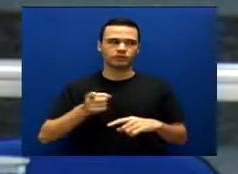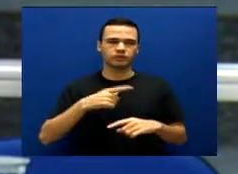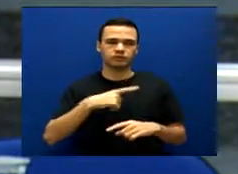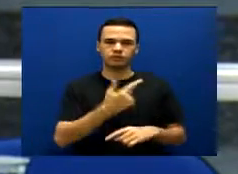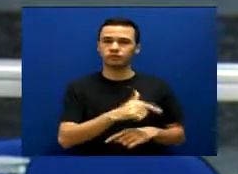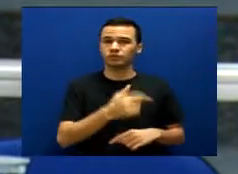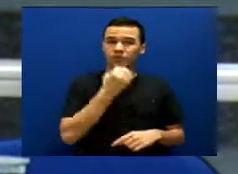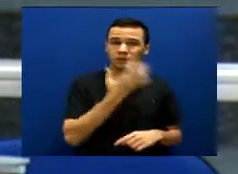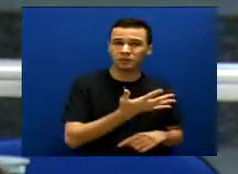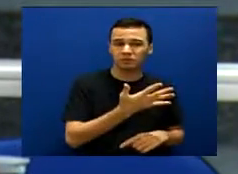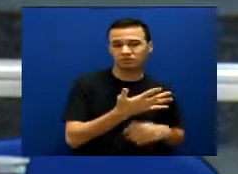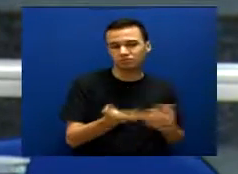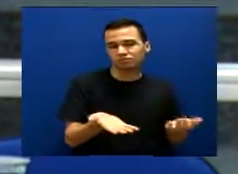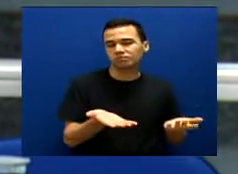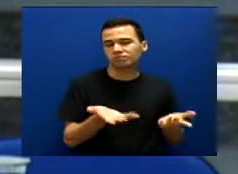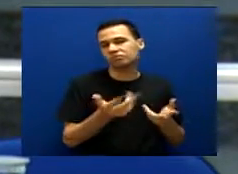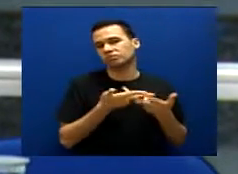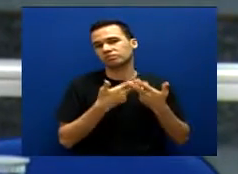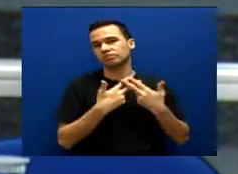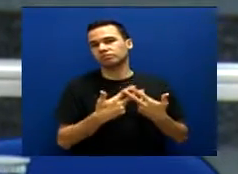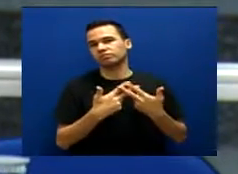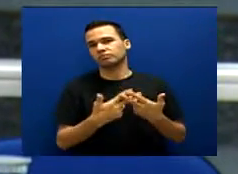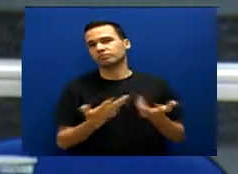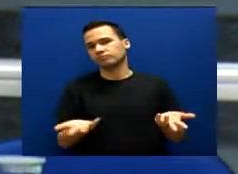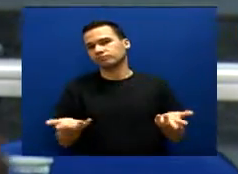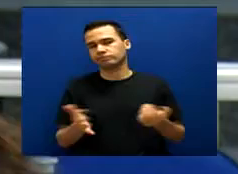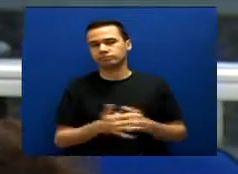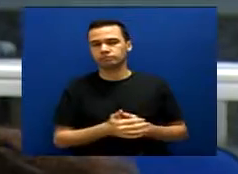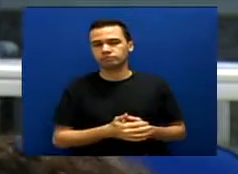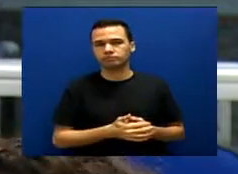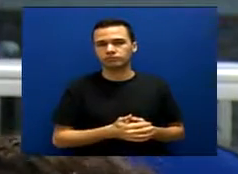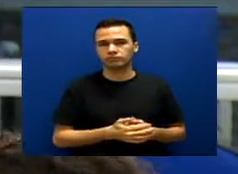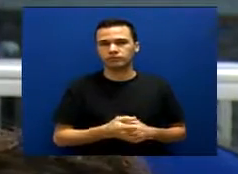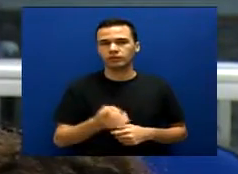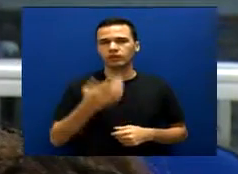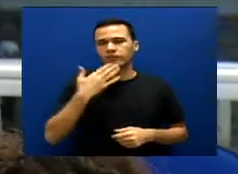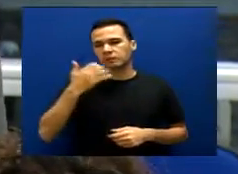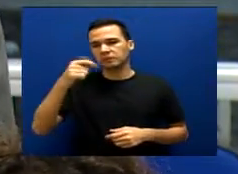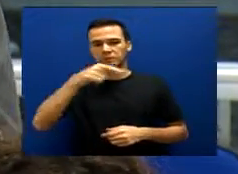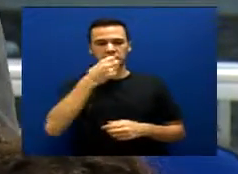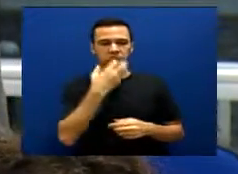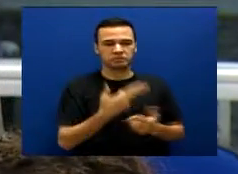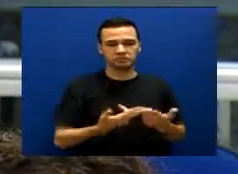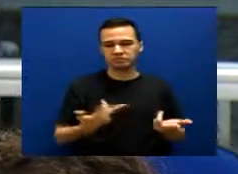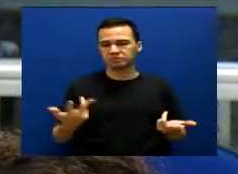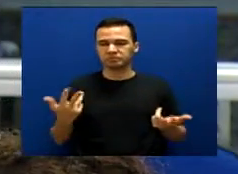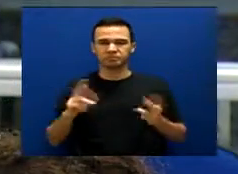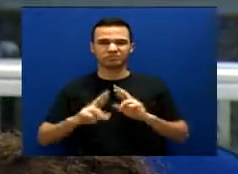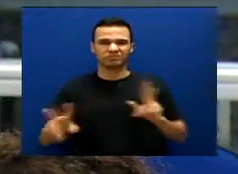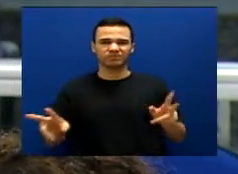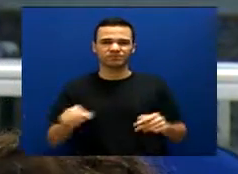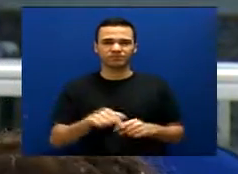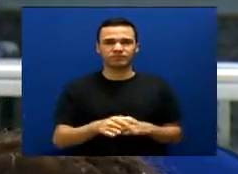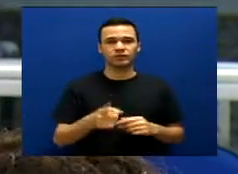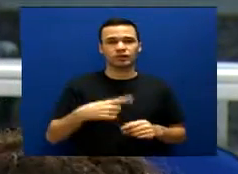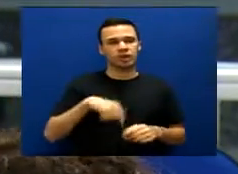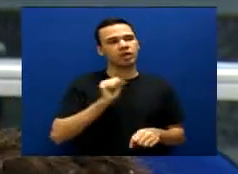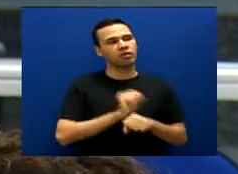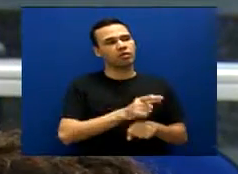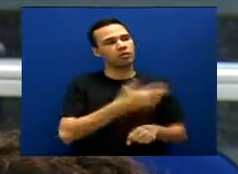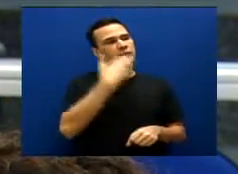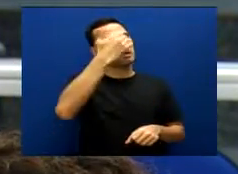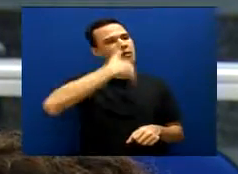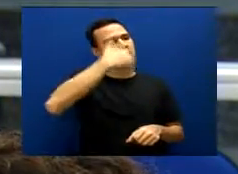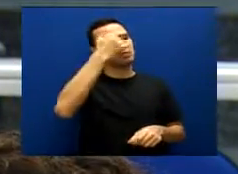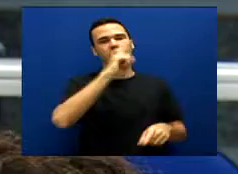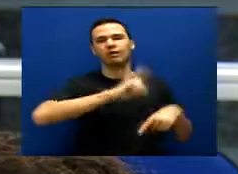tem o ótimo, vai o bom. E diz que o ótimo é inimigo do bom. Se você ficar esperando só pelo ótimo,